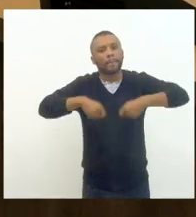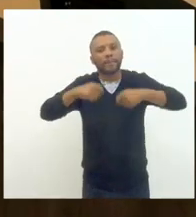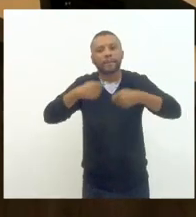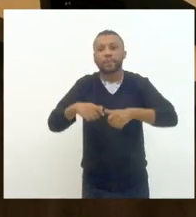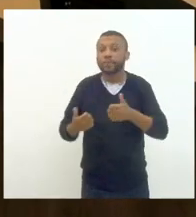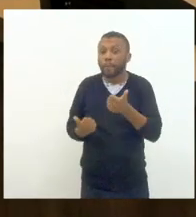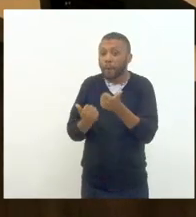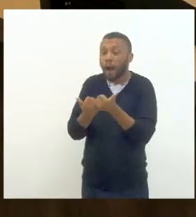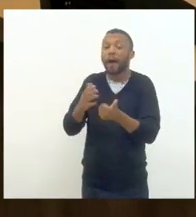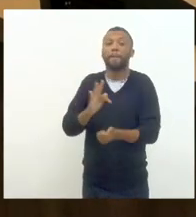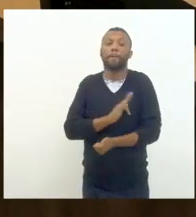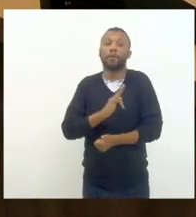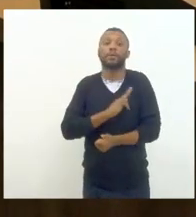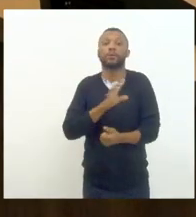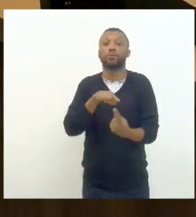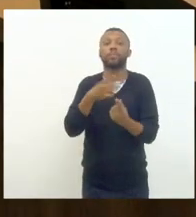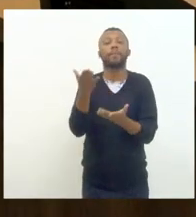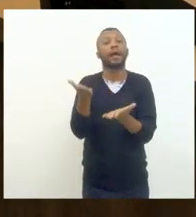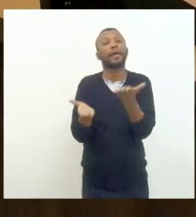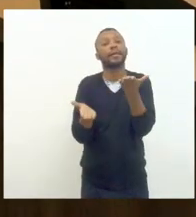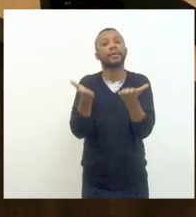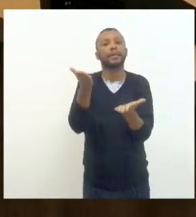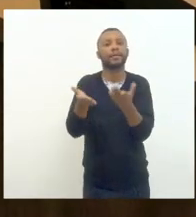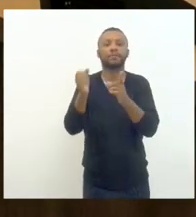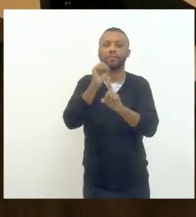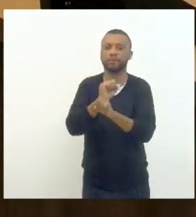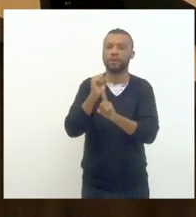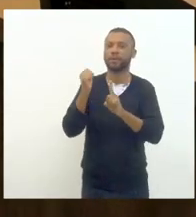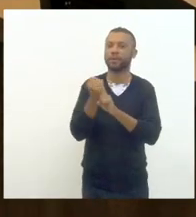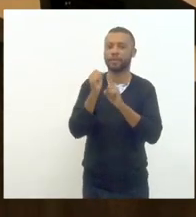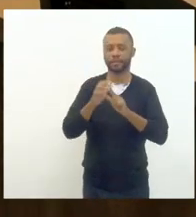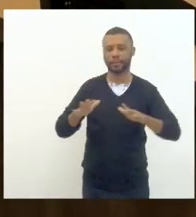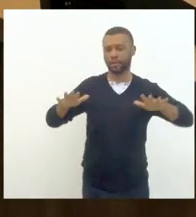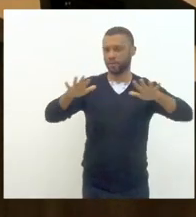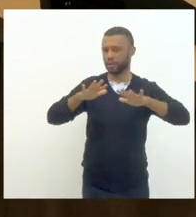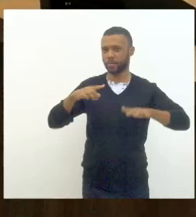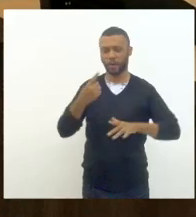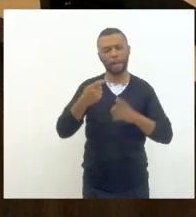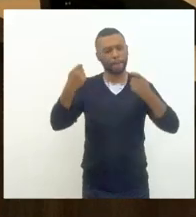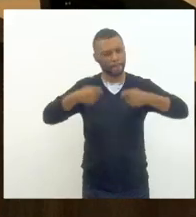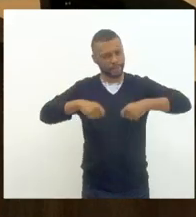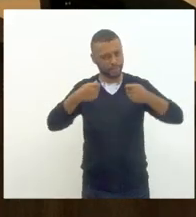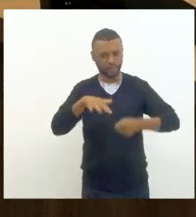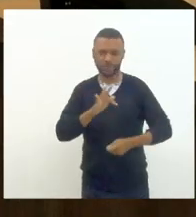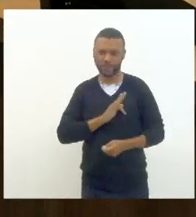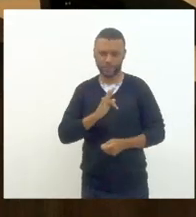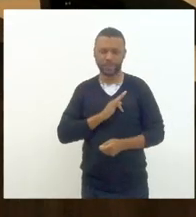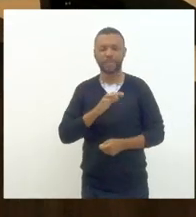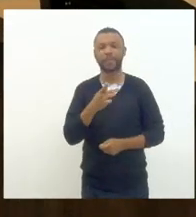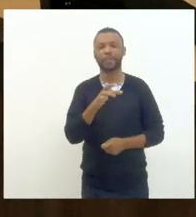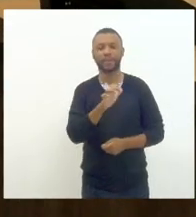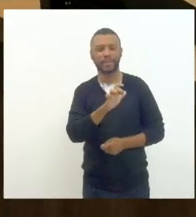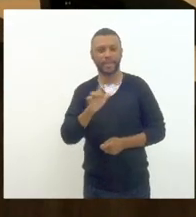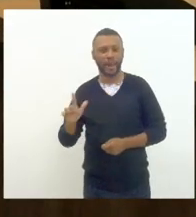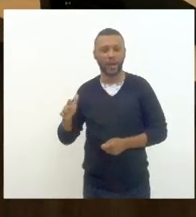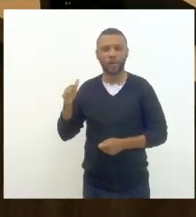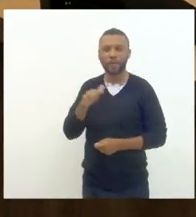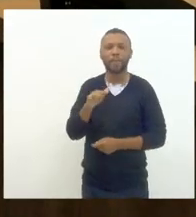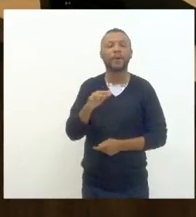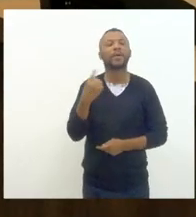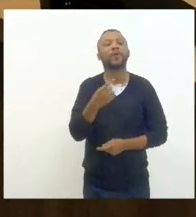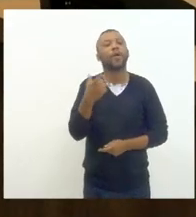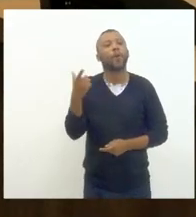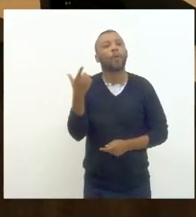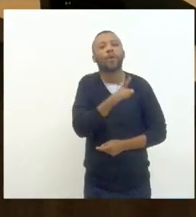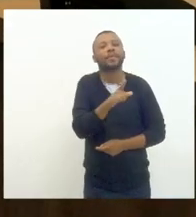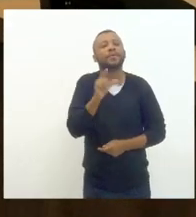polícia para equilíbrio da sociedade. Precisamos da Polícia Penal para que seja